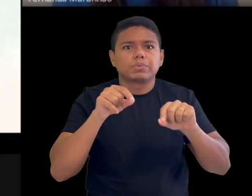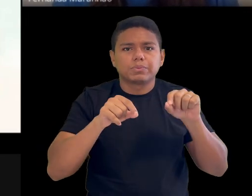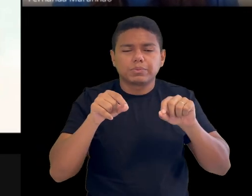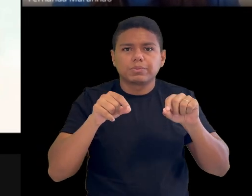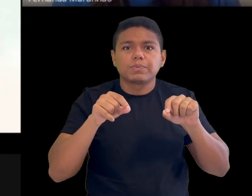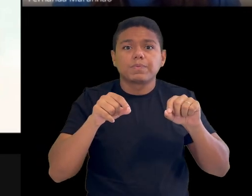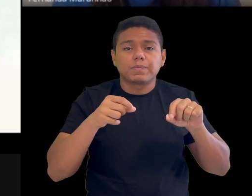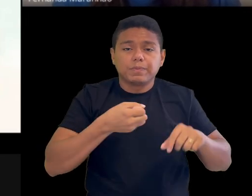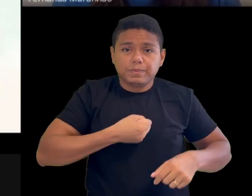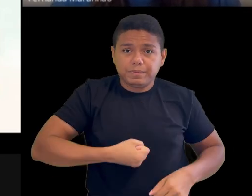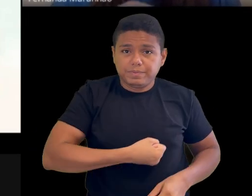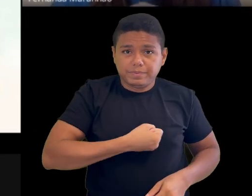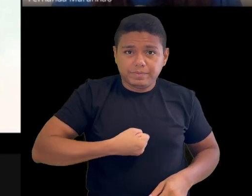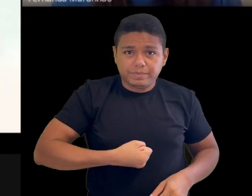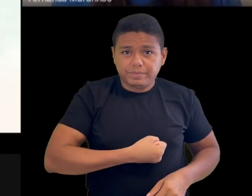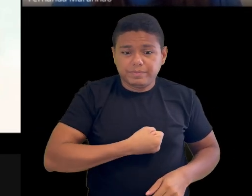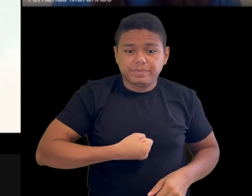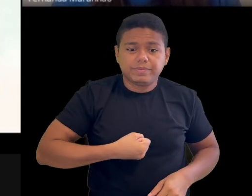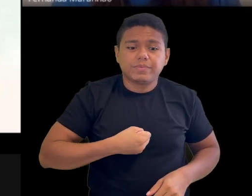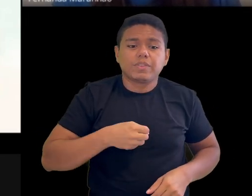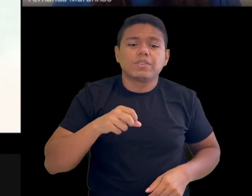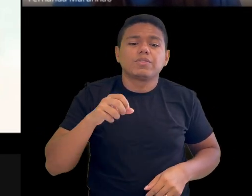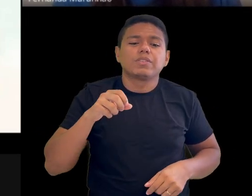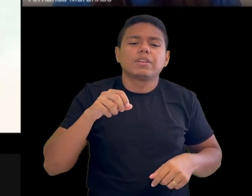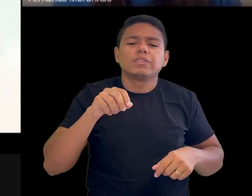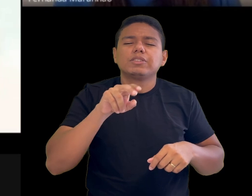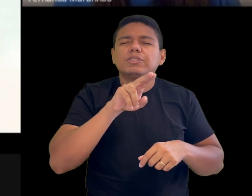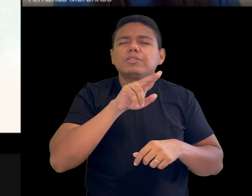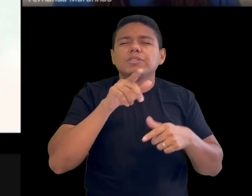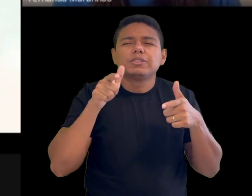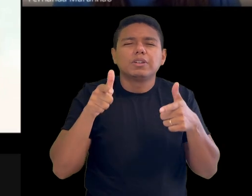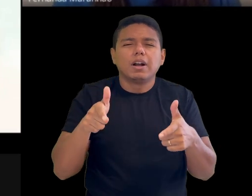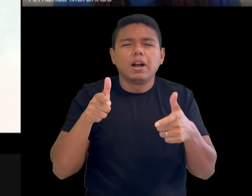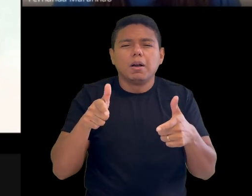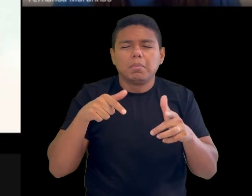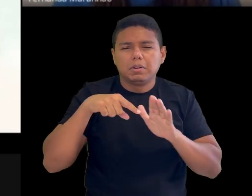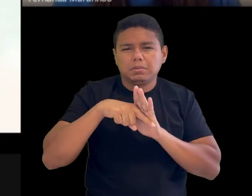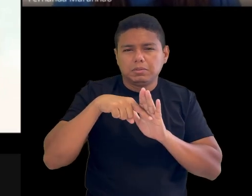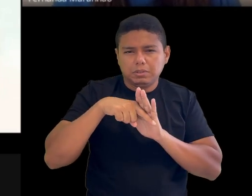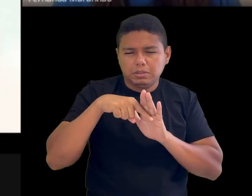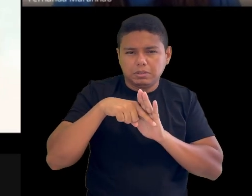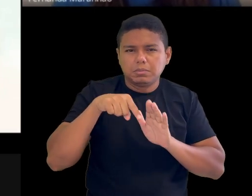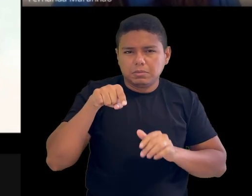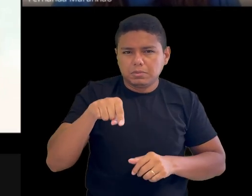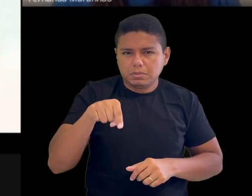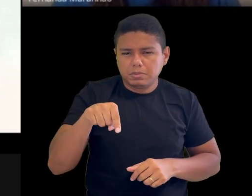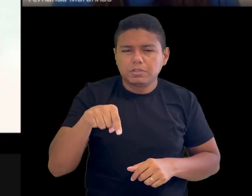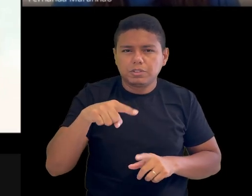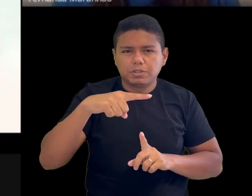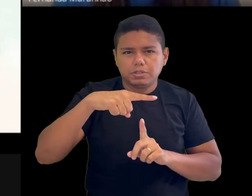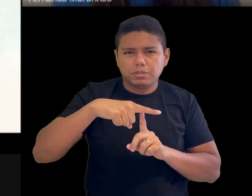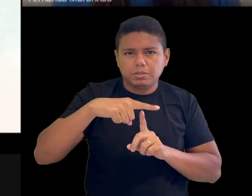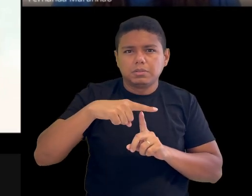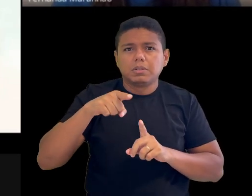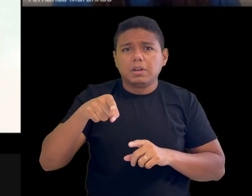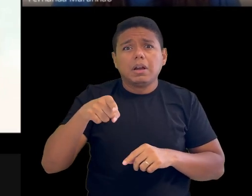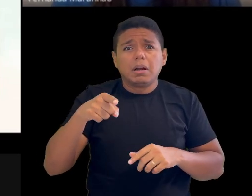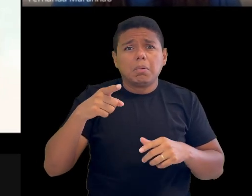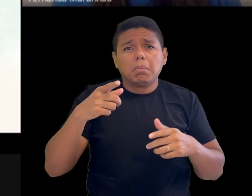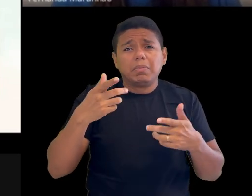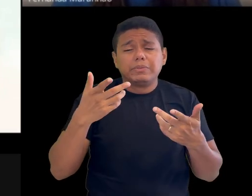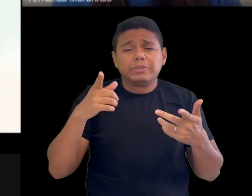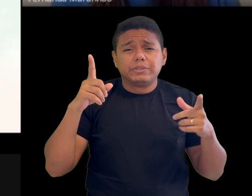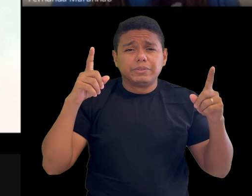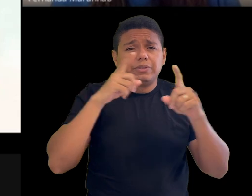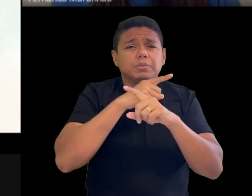sonolucência retroplacentária. Os limites da decídua já não estão mais bem definidos, porque ela está invadindo o colo do útero, e o